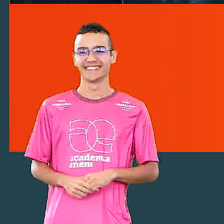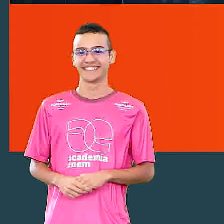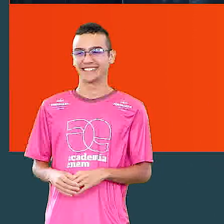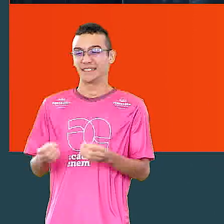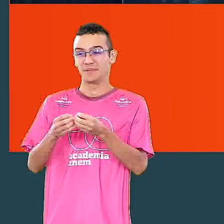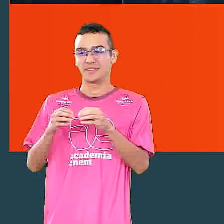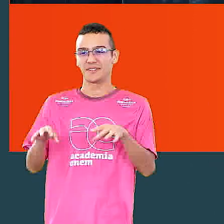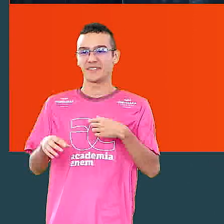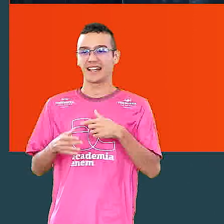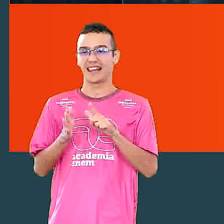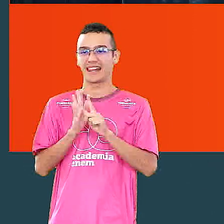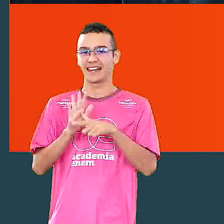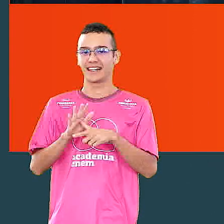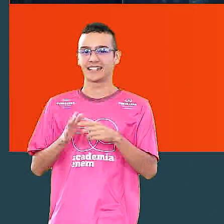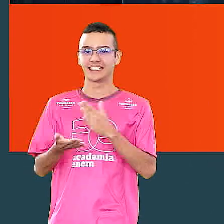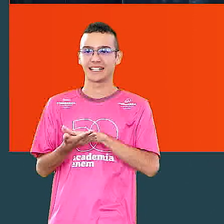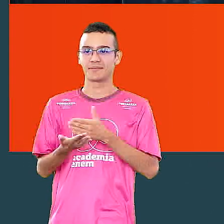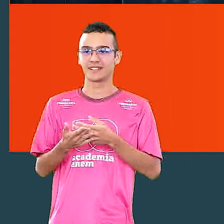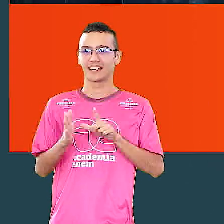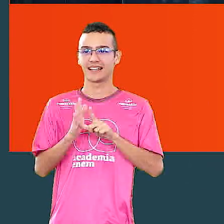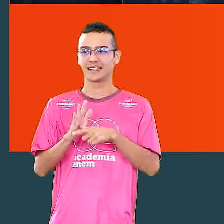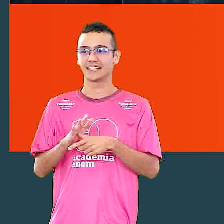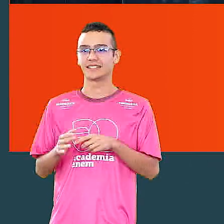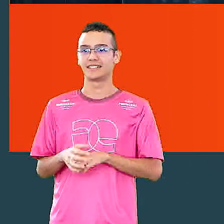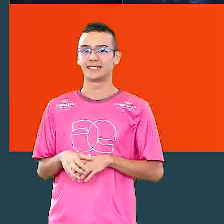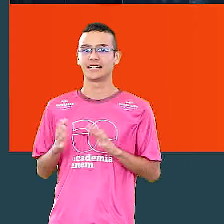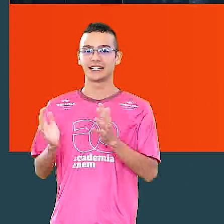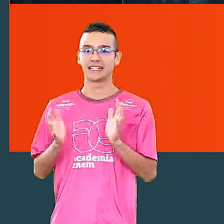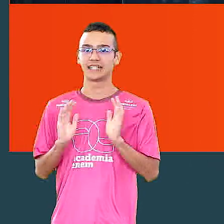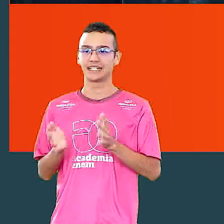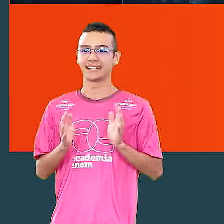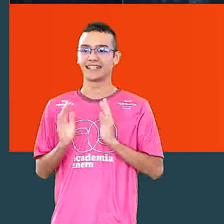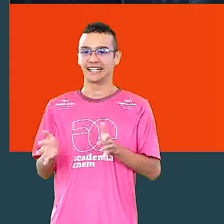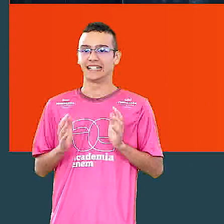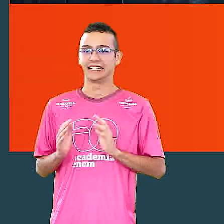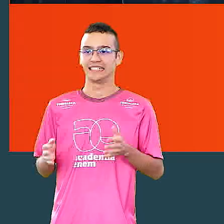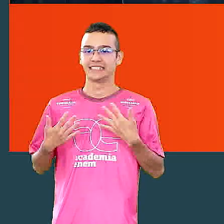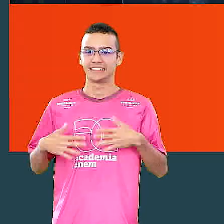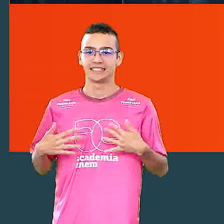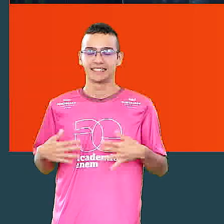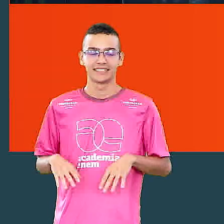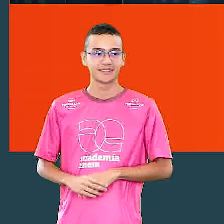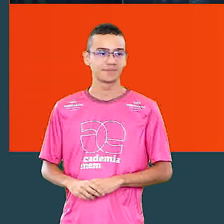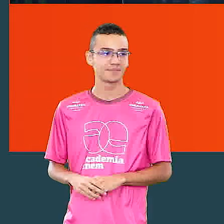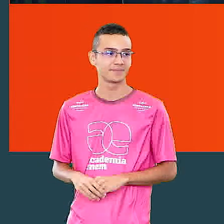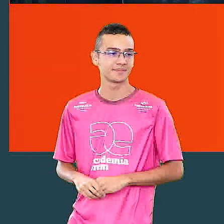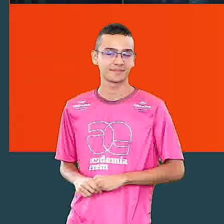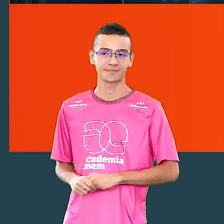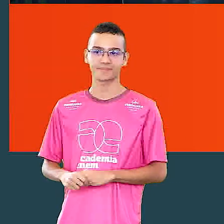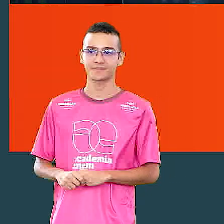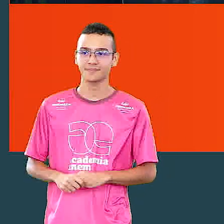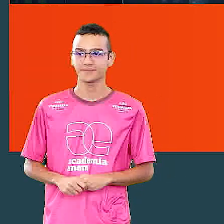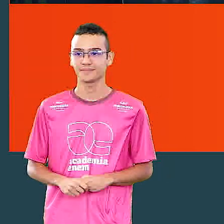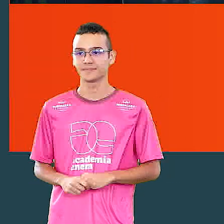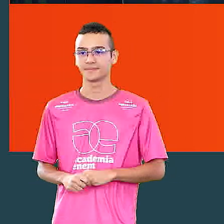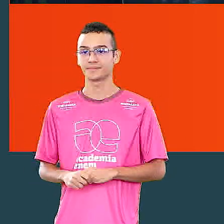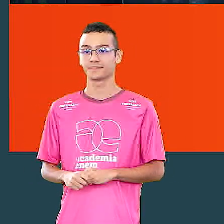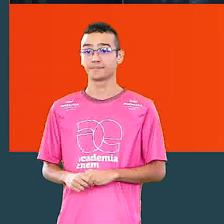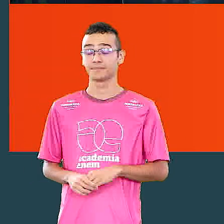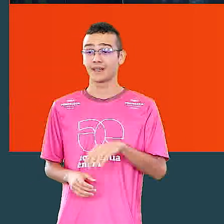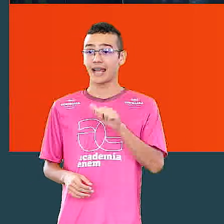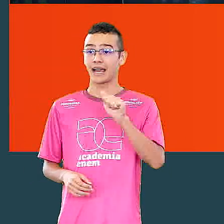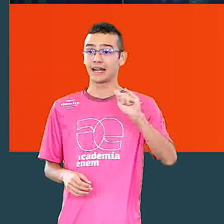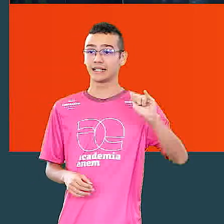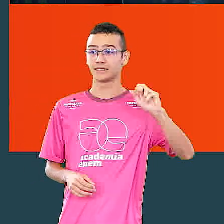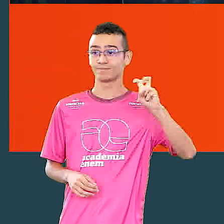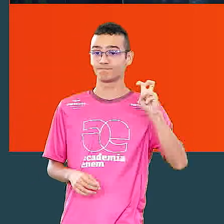A amizade é tudo. Tá aí, ó. Bora. Pessoal, 15. O ato institucional número 5, de